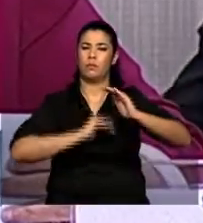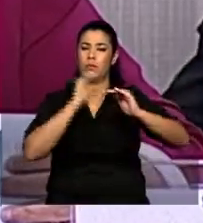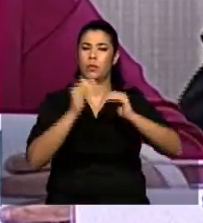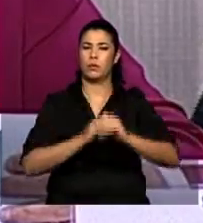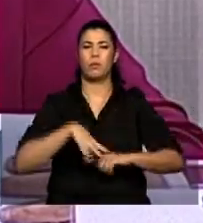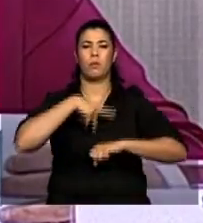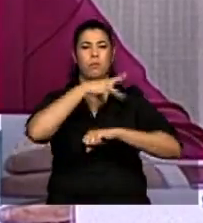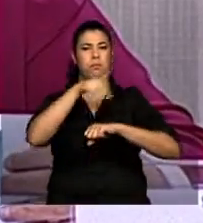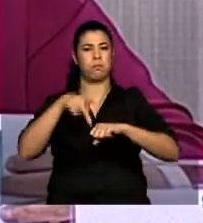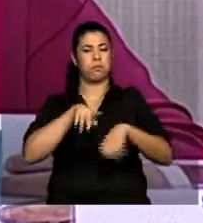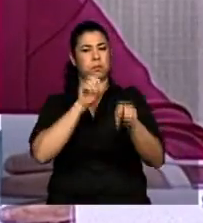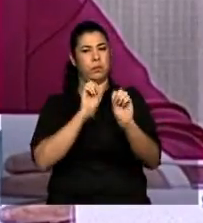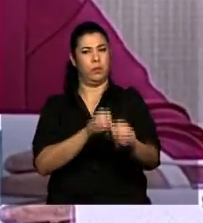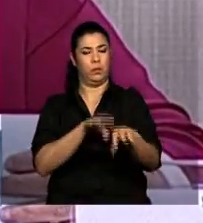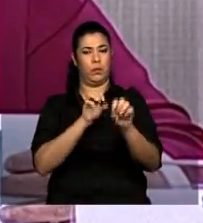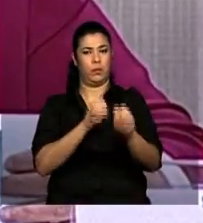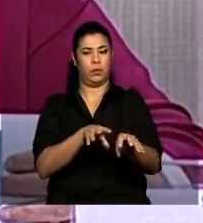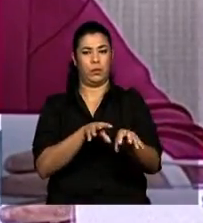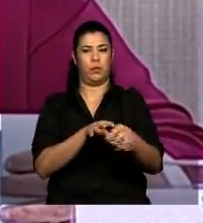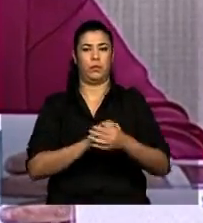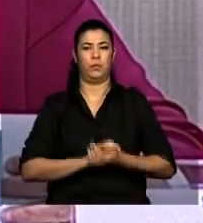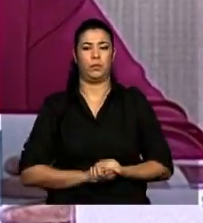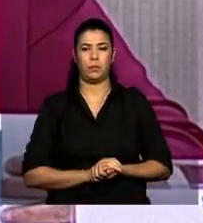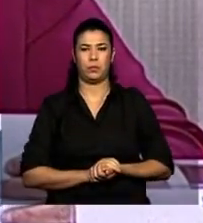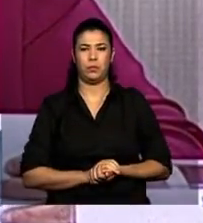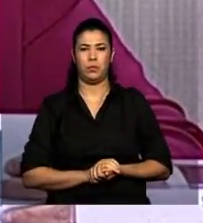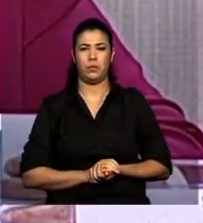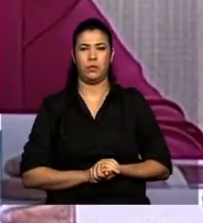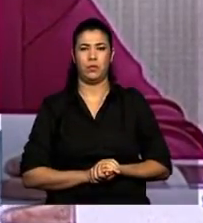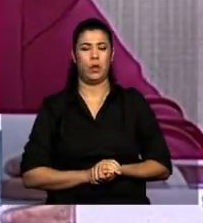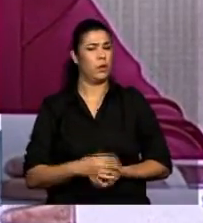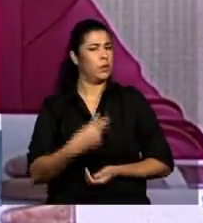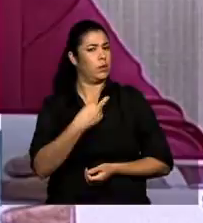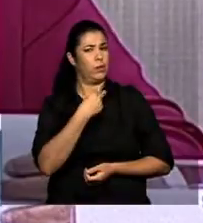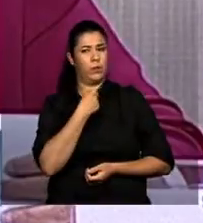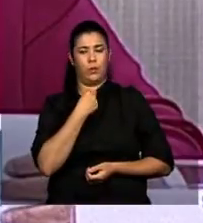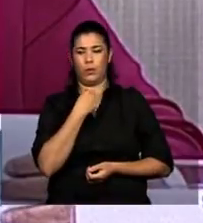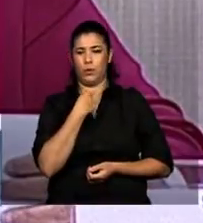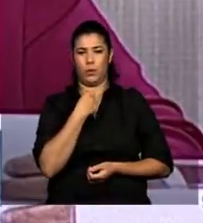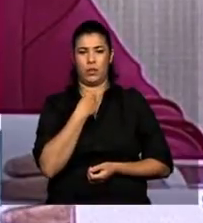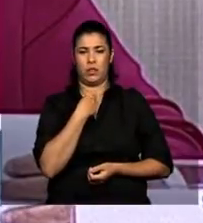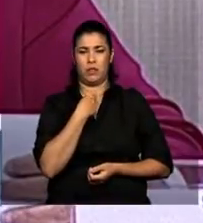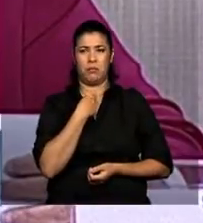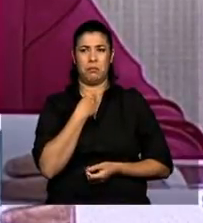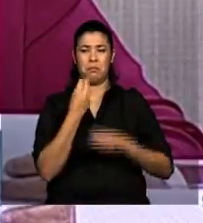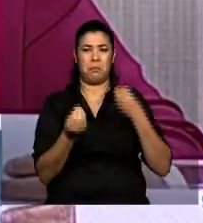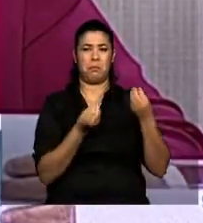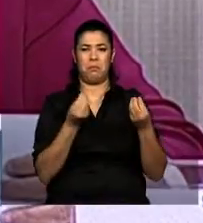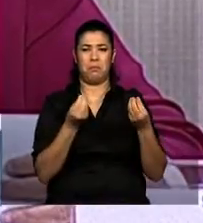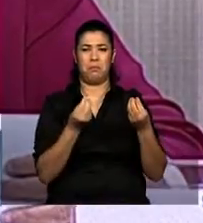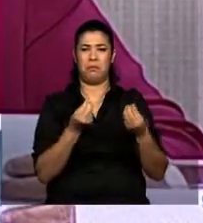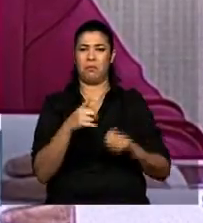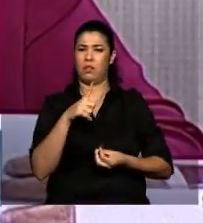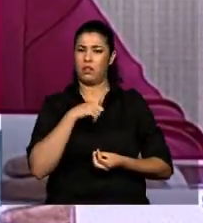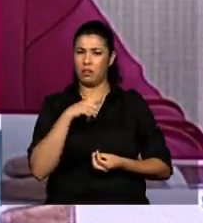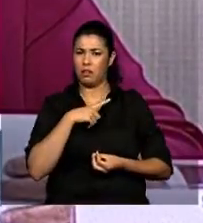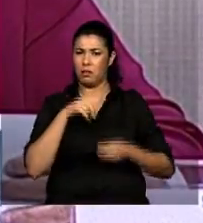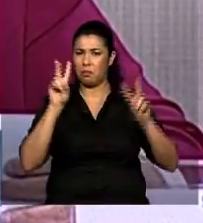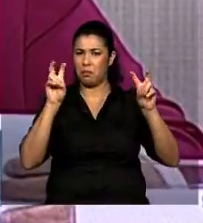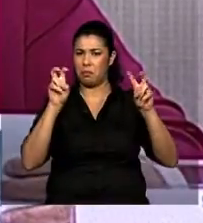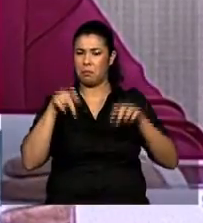pátria educadora. Nós não podemos ter uma pátria educadora com